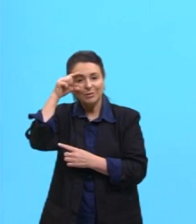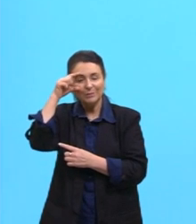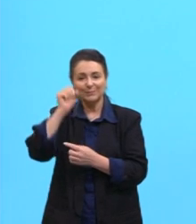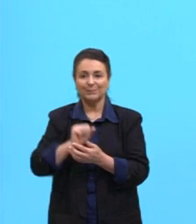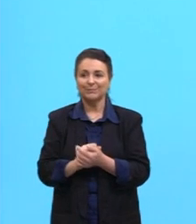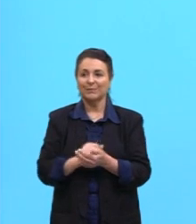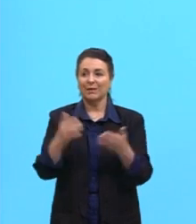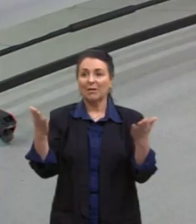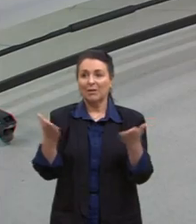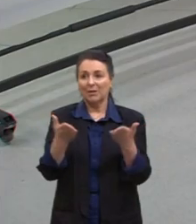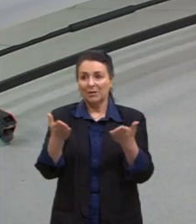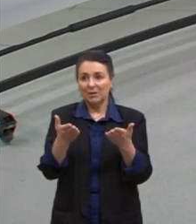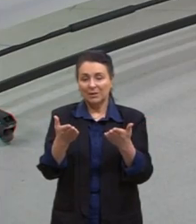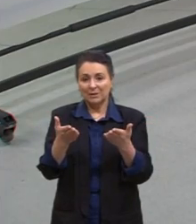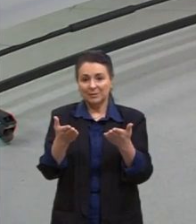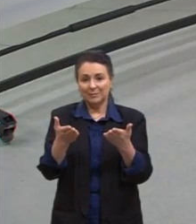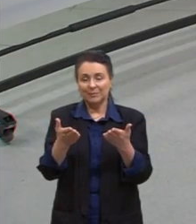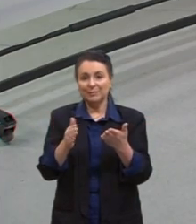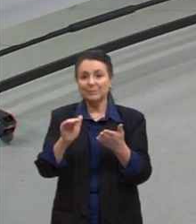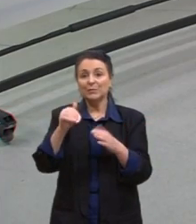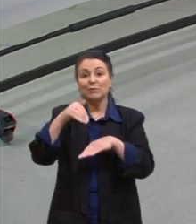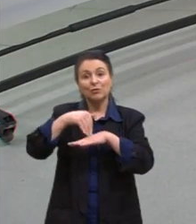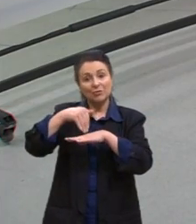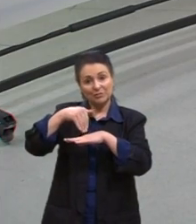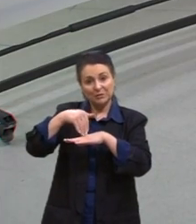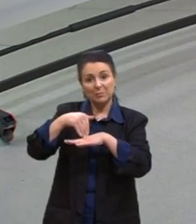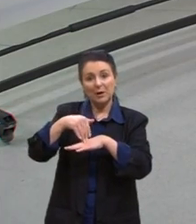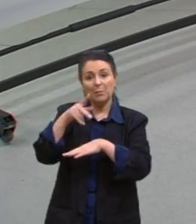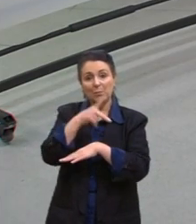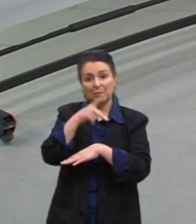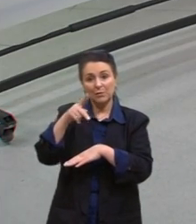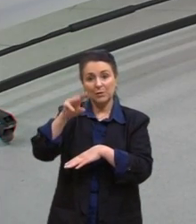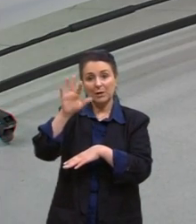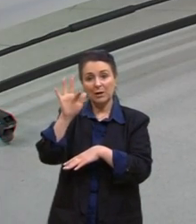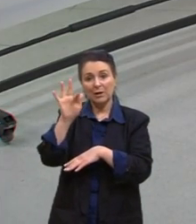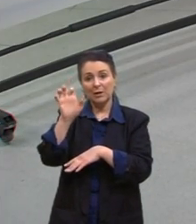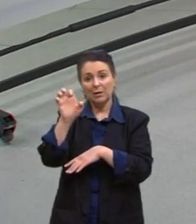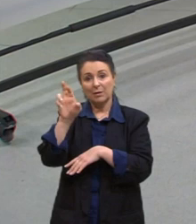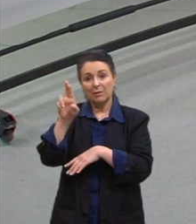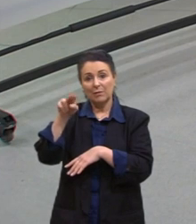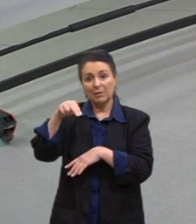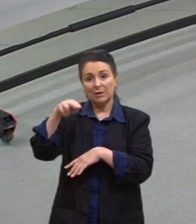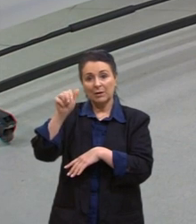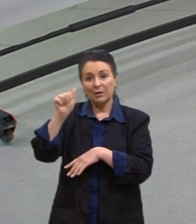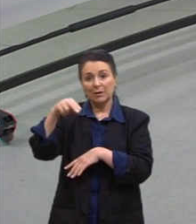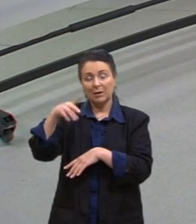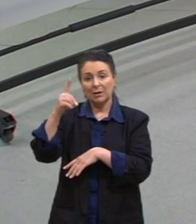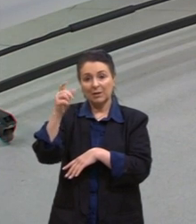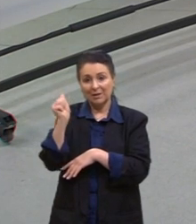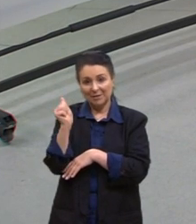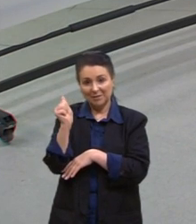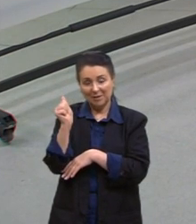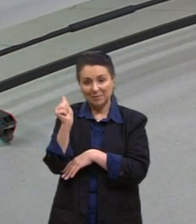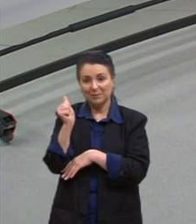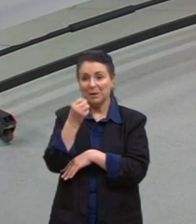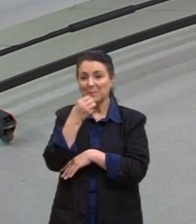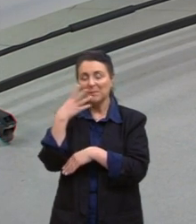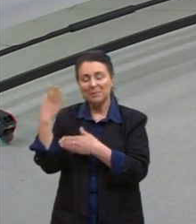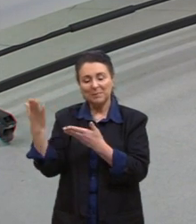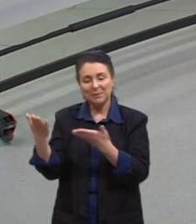bom então agora pessoal eu vou chamar a professora Fernanda para participar da nossa aula seja